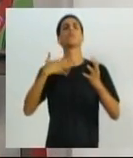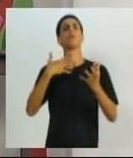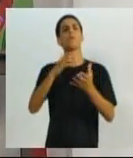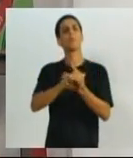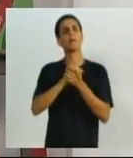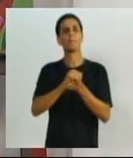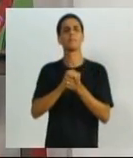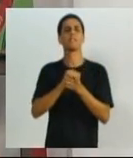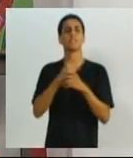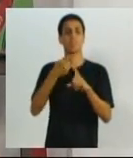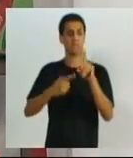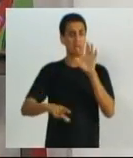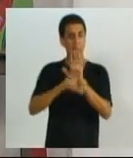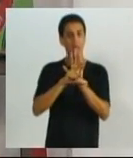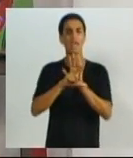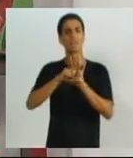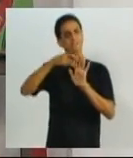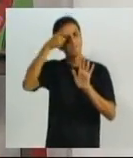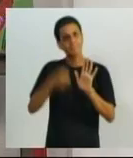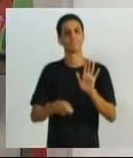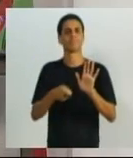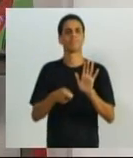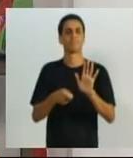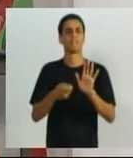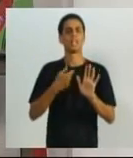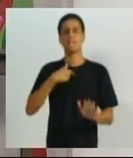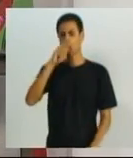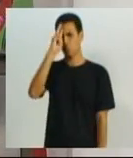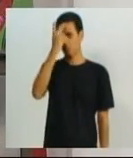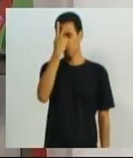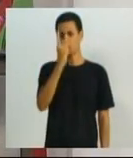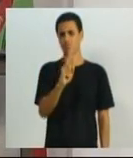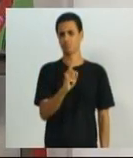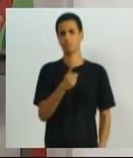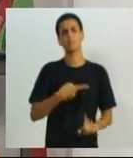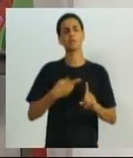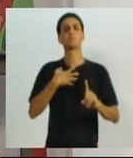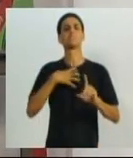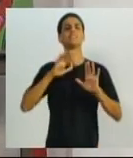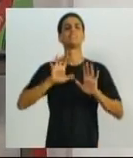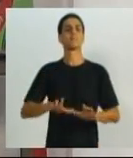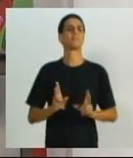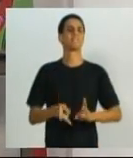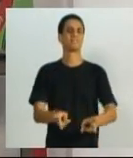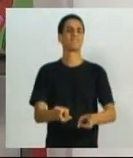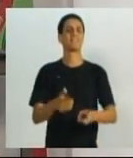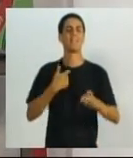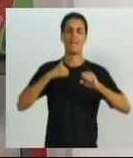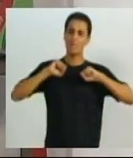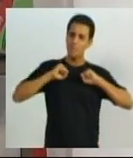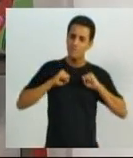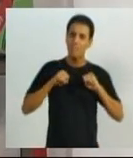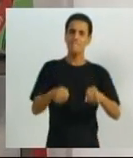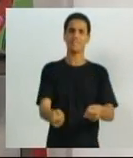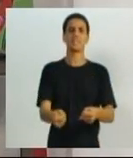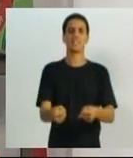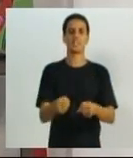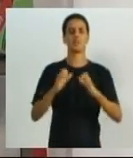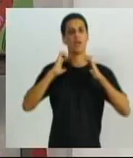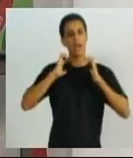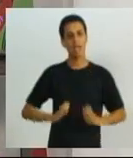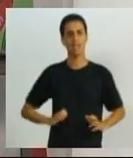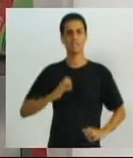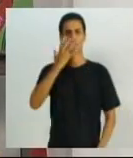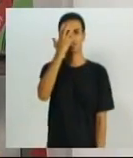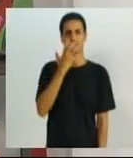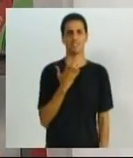lei, dura lex e delex. Eu não mudei por quê? Porque eu sempre fui assim, amigo. Eu defendo com ética e seriedade.